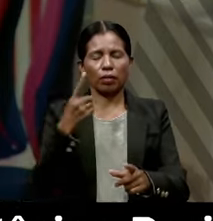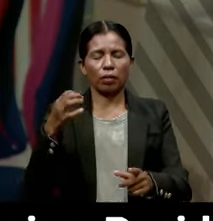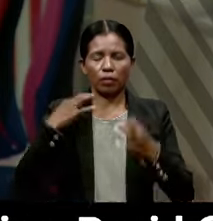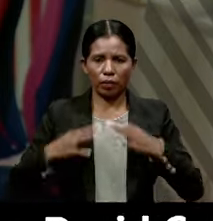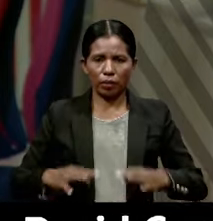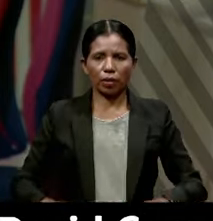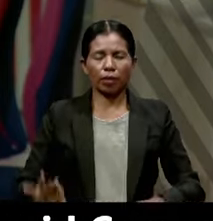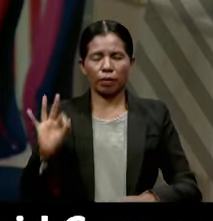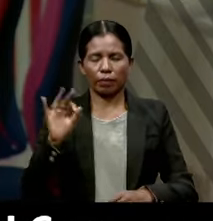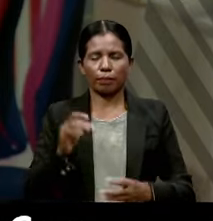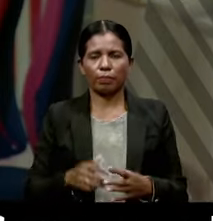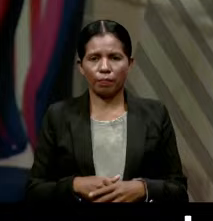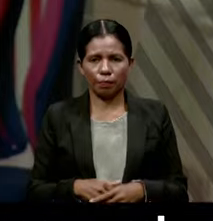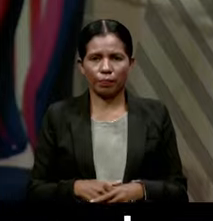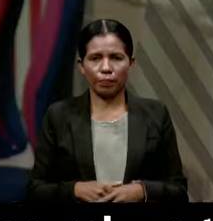fraternidade.